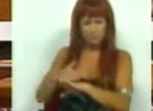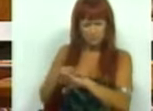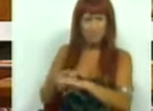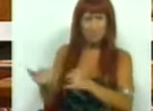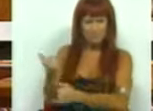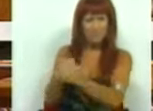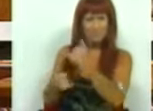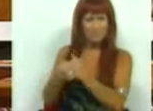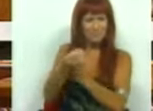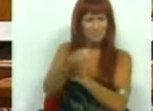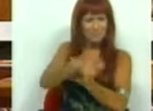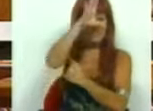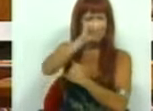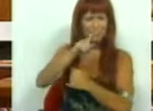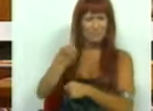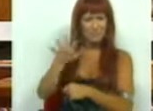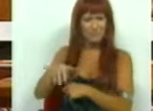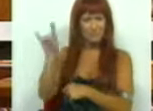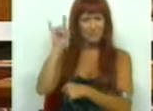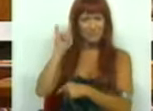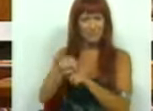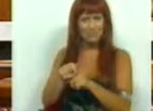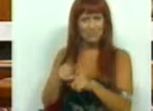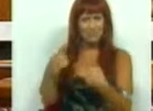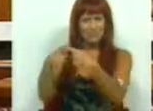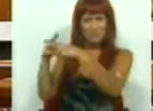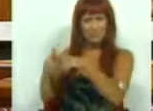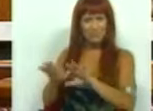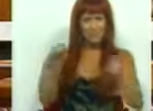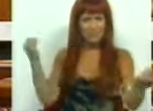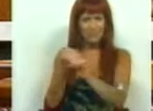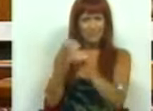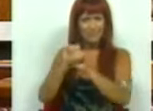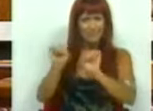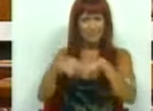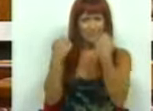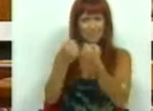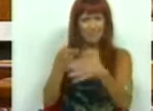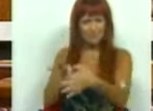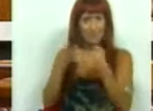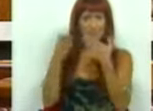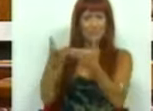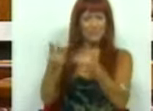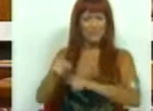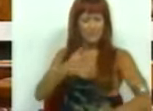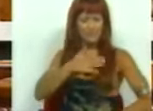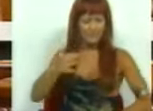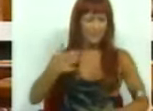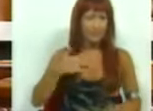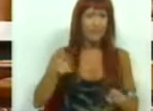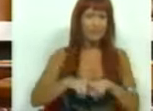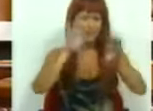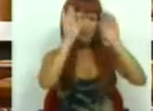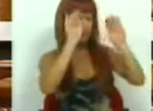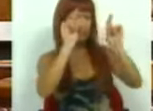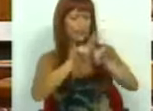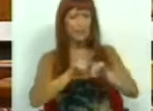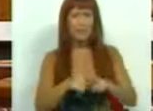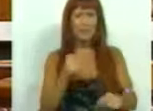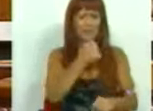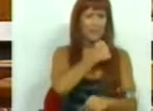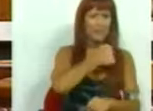e a substituir-se ao Estado em áreas tão importantes e diversificadas como a ação social e a solidariedade social, a saúde, a educação,